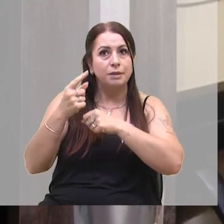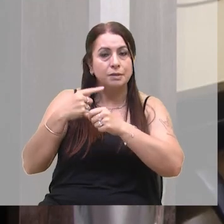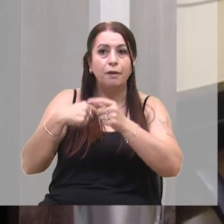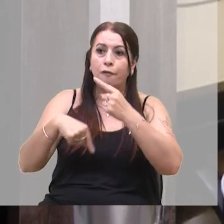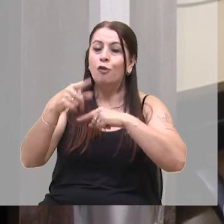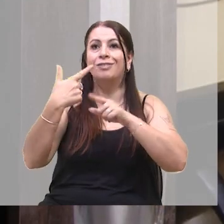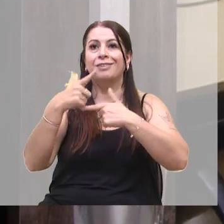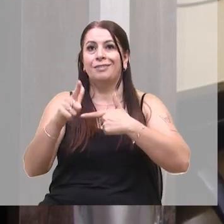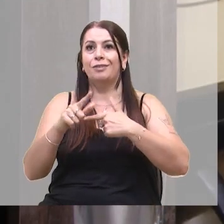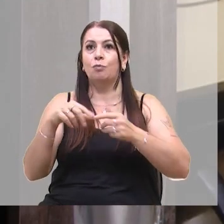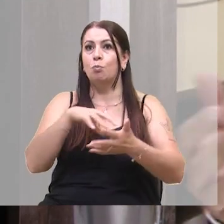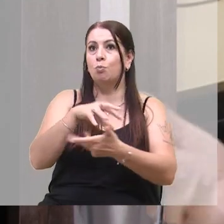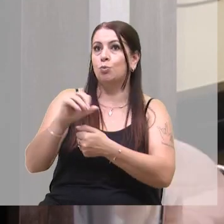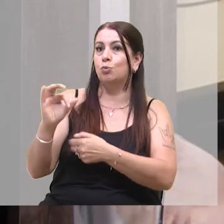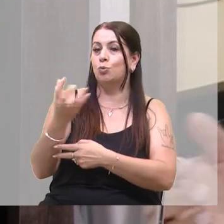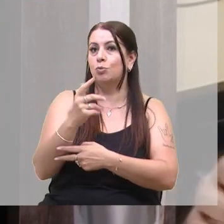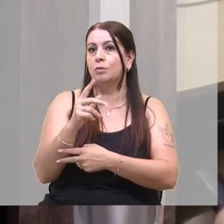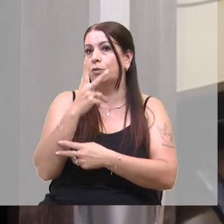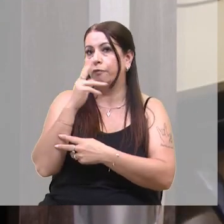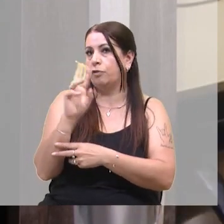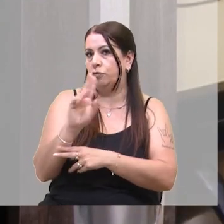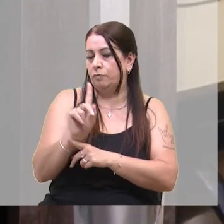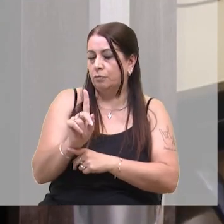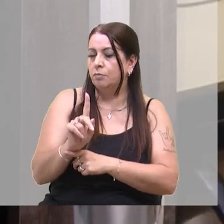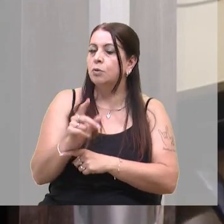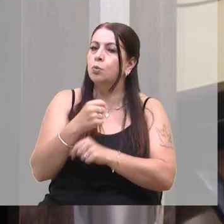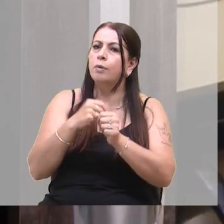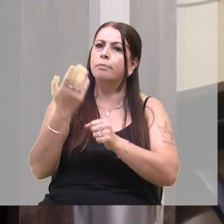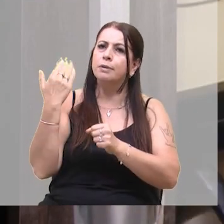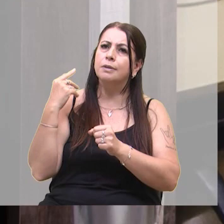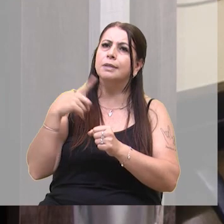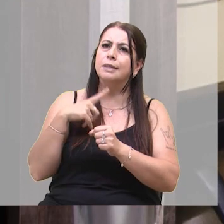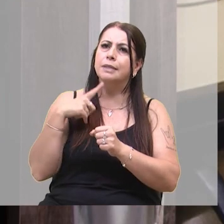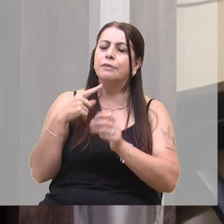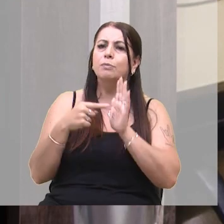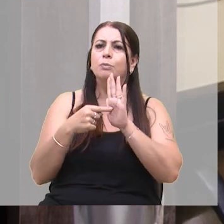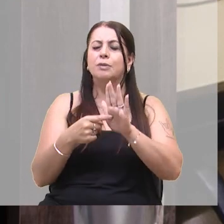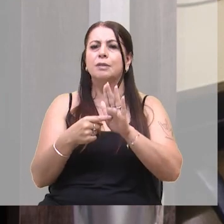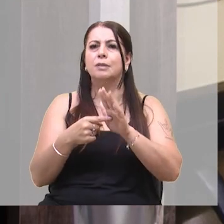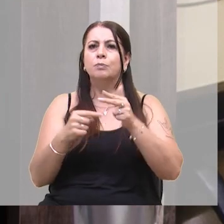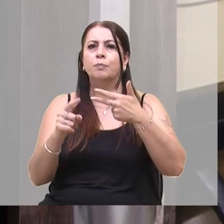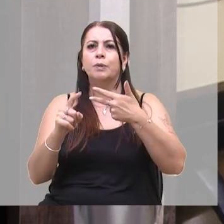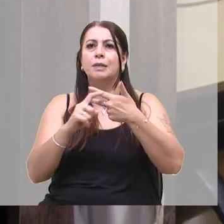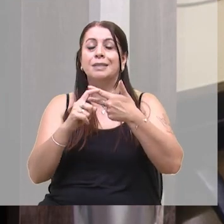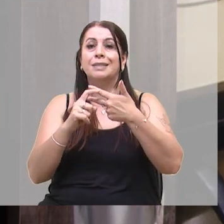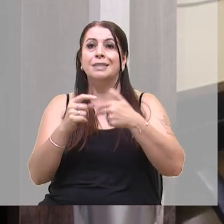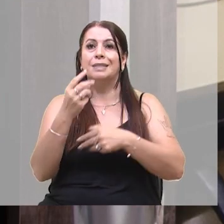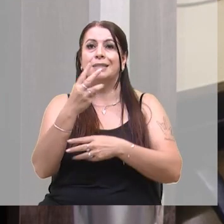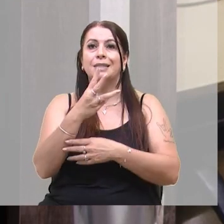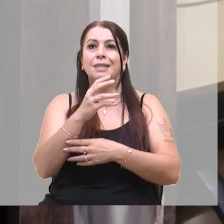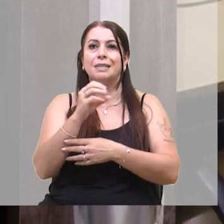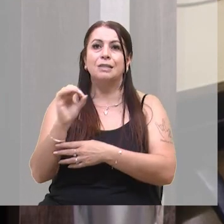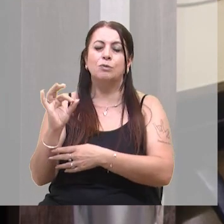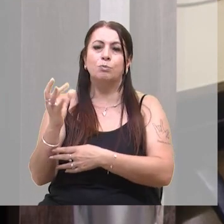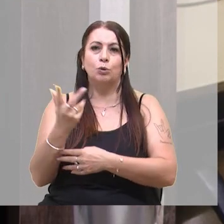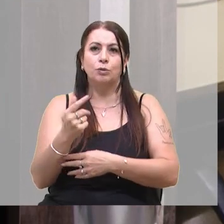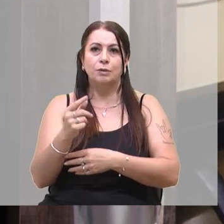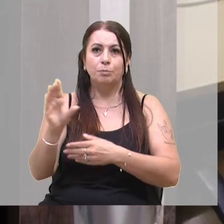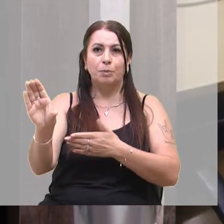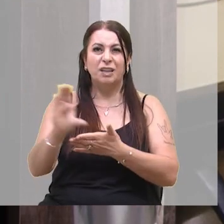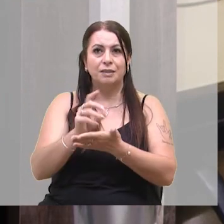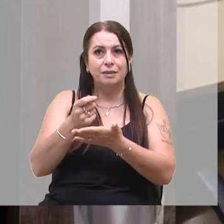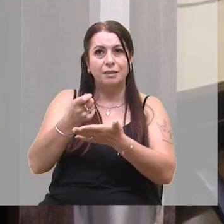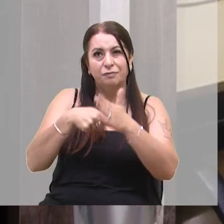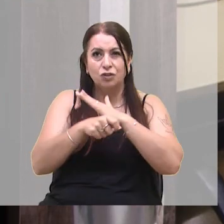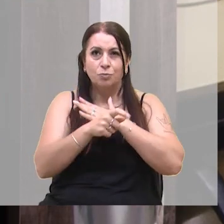processo, a cidade começa a se rearticular, como aconteceu no mundo inteiro, aqui não foi diferente. E ano passado houve a sinalização do Executivo de pelo